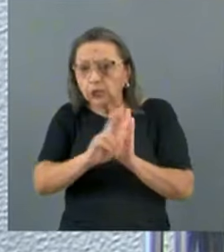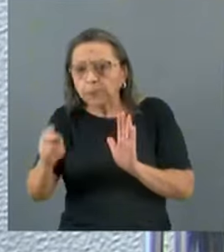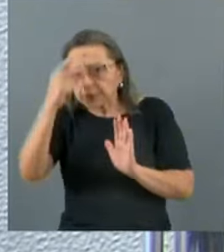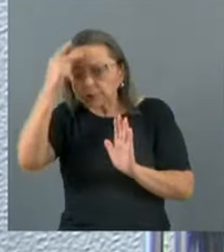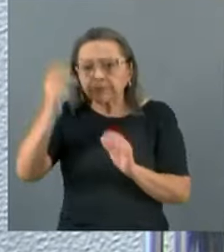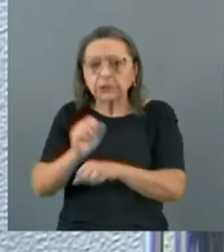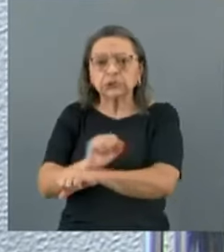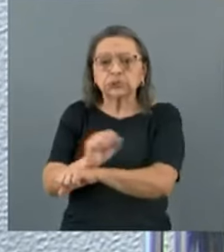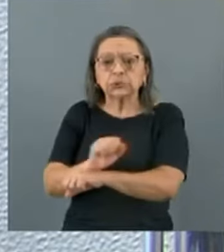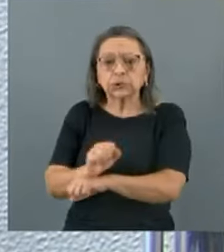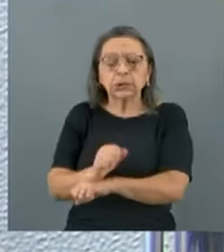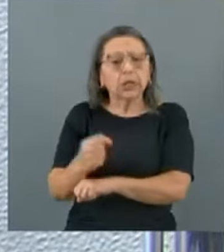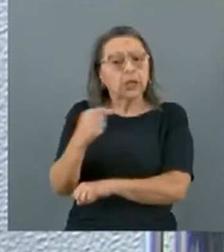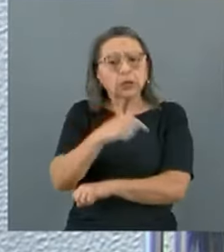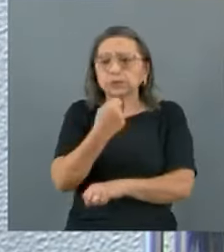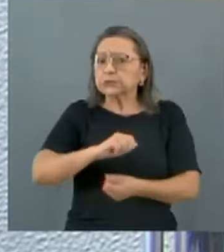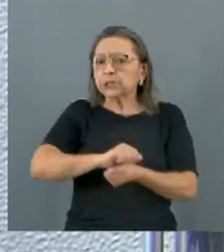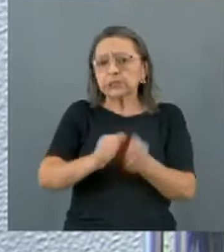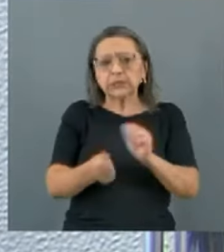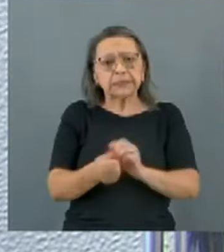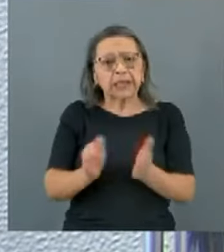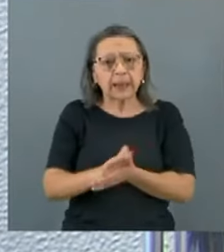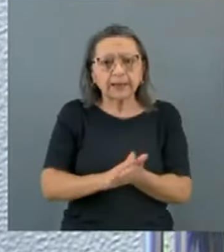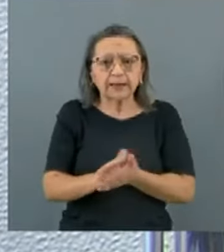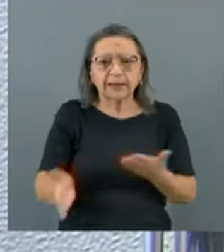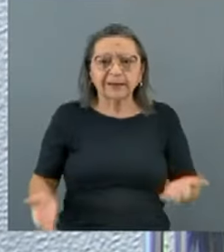condutores não precisam de adaptação externa ao veículo?